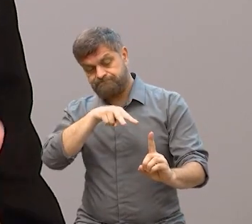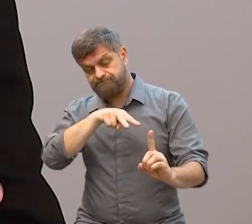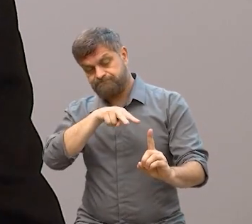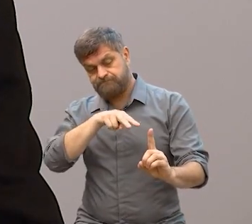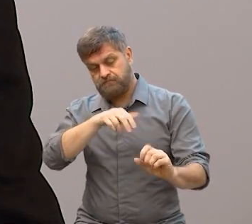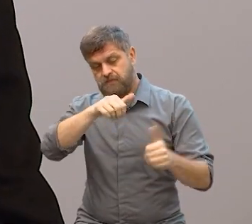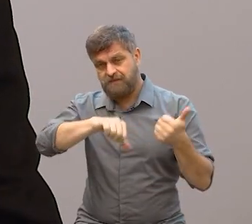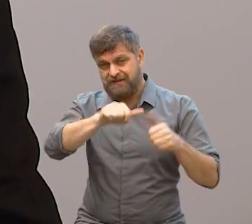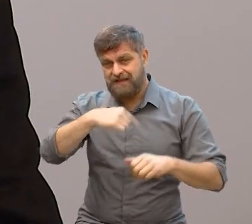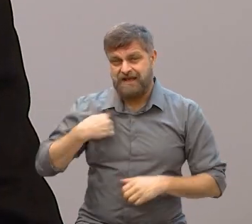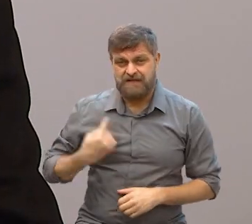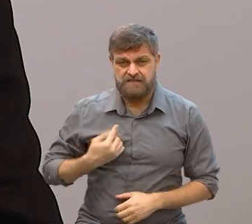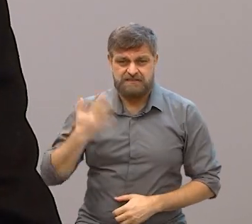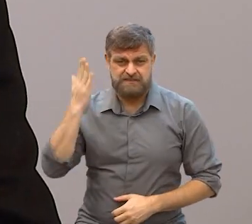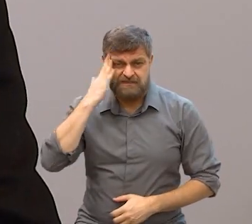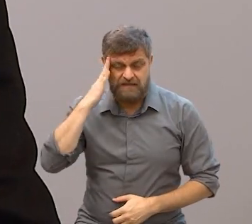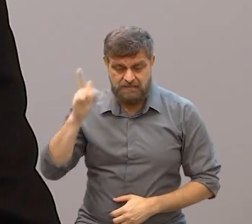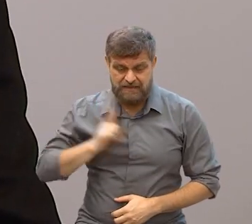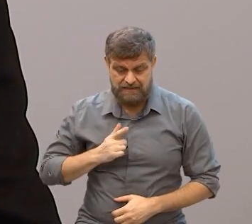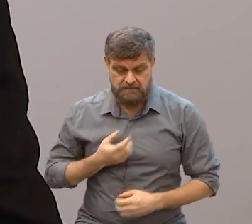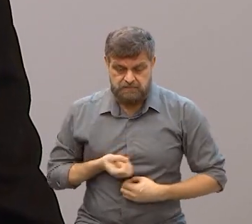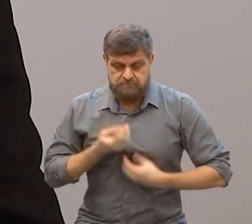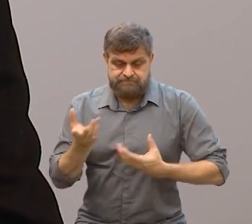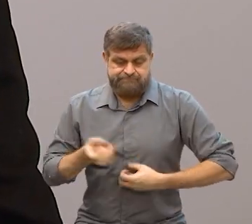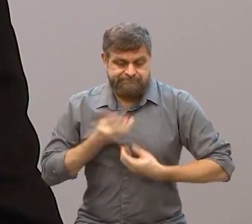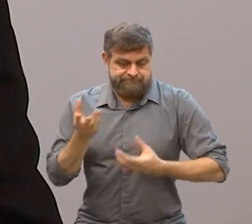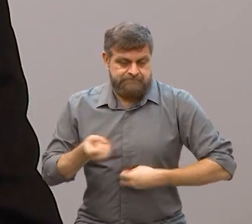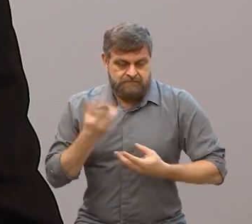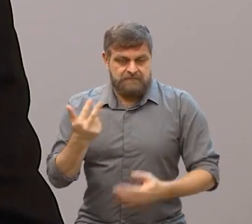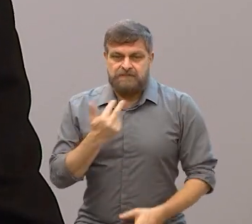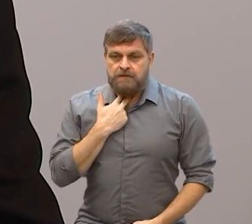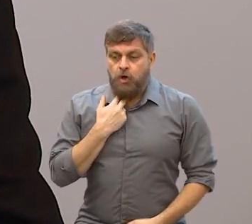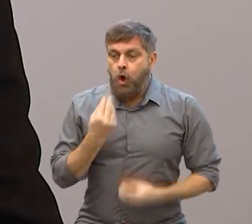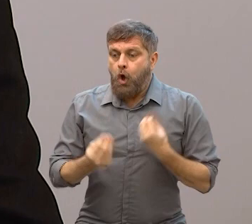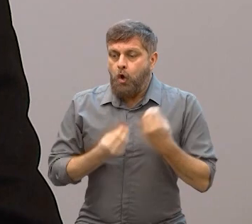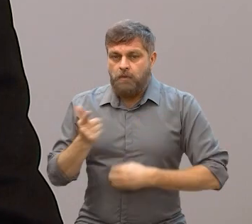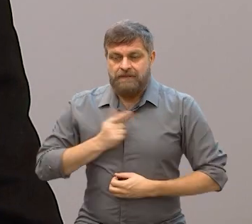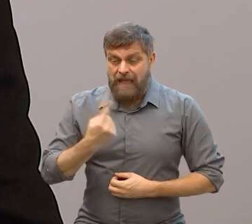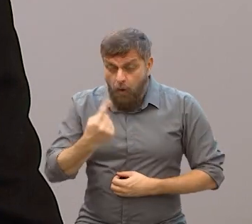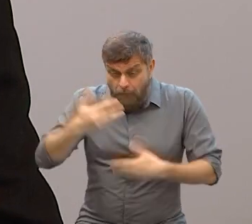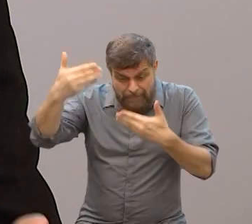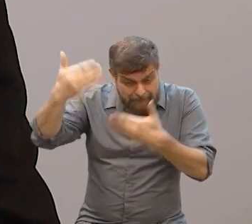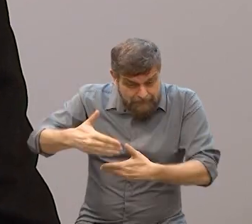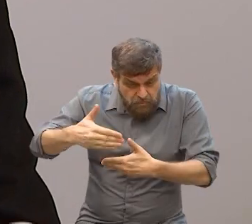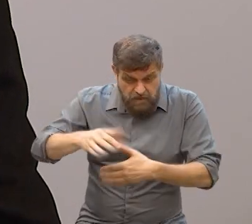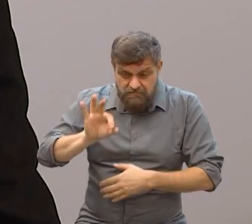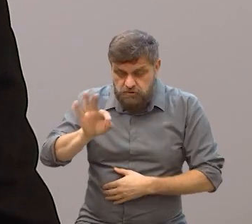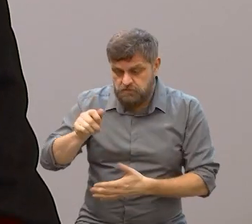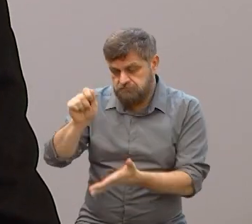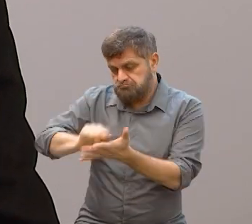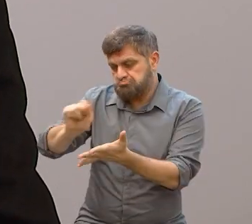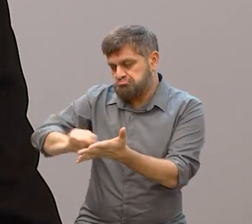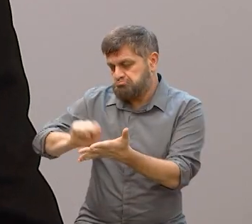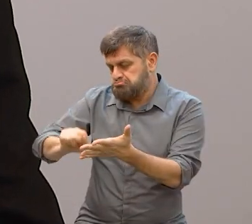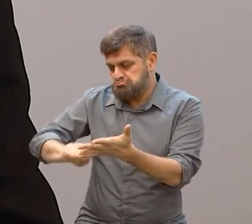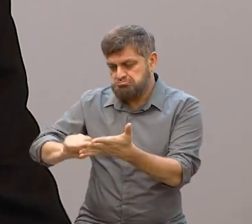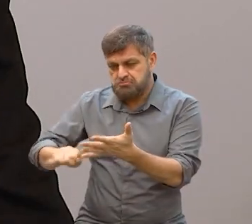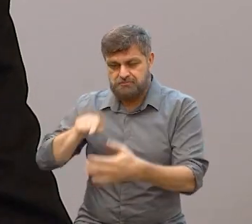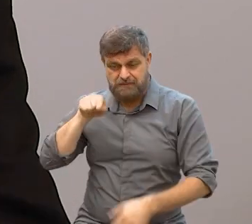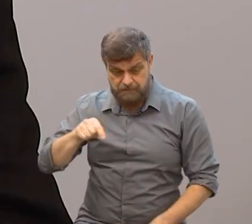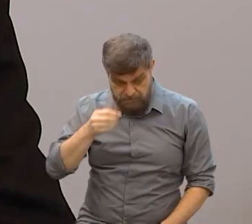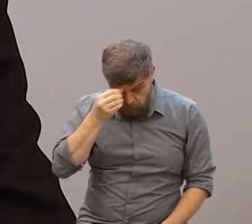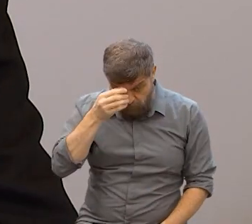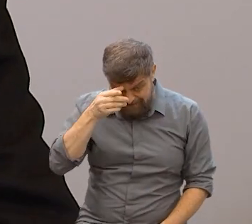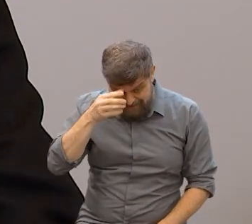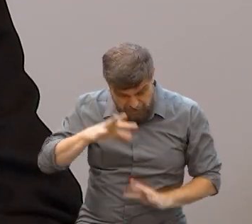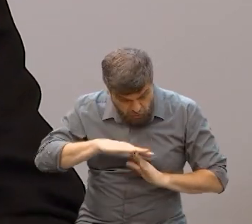nós sabemos muito mais que conseguimos expressar. Então, como garantir por meio de uma prova, por exemplo, escrita, um instrumento avaliativo, que o